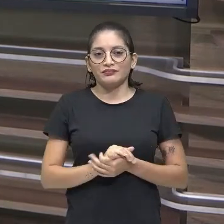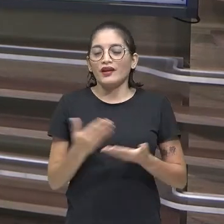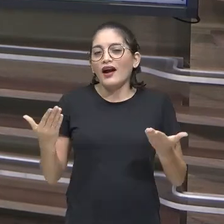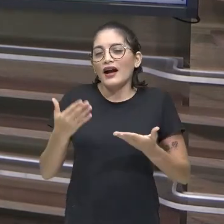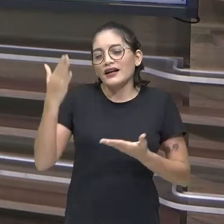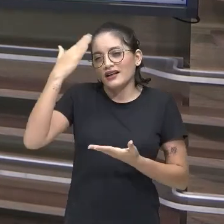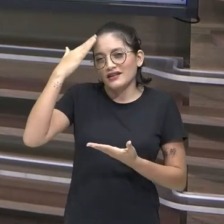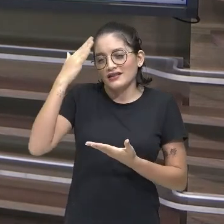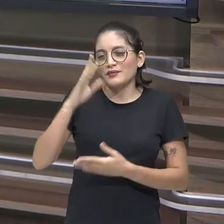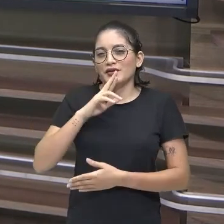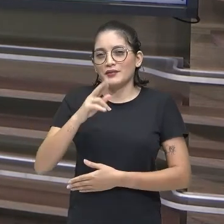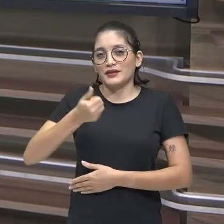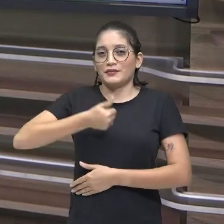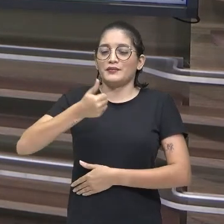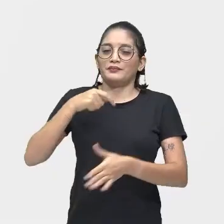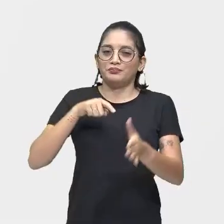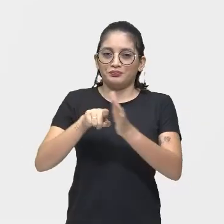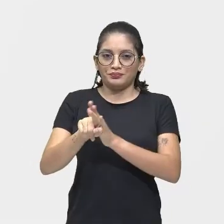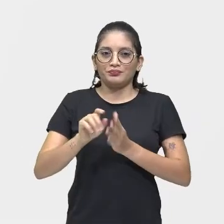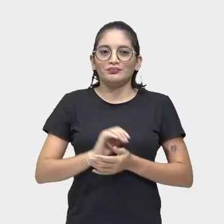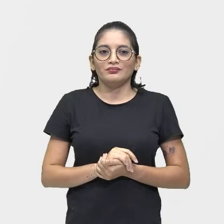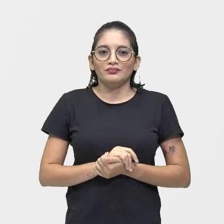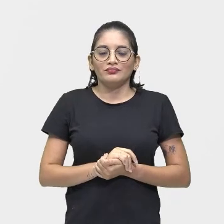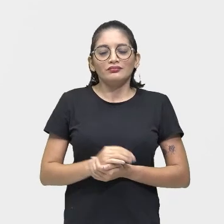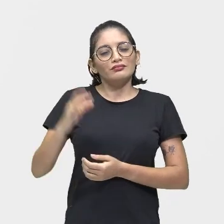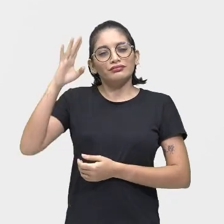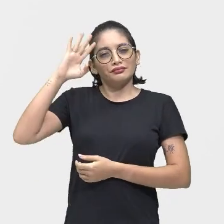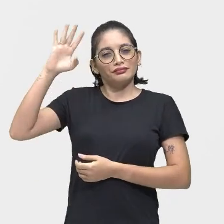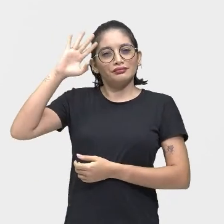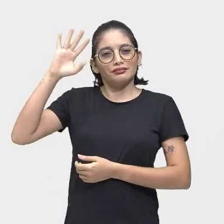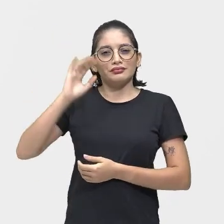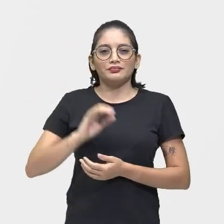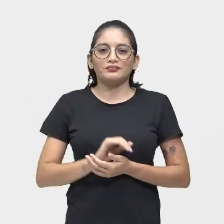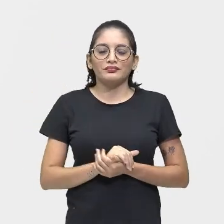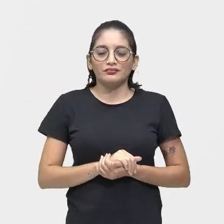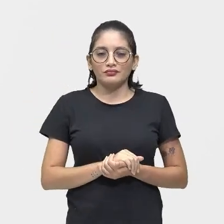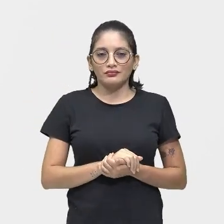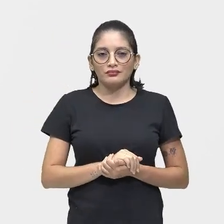ao gabarito da primeira questão para a gente, refletir em cima dele.